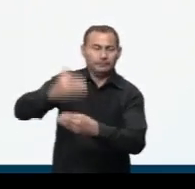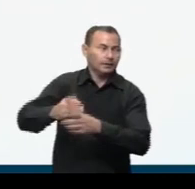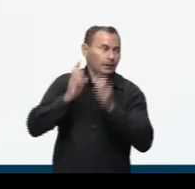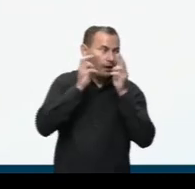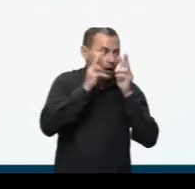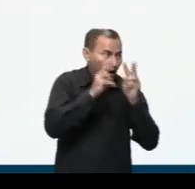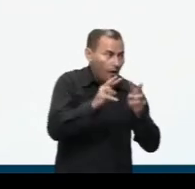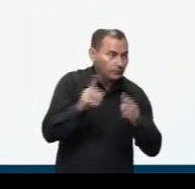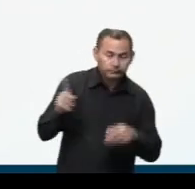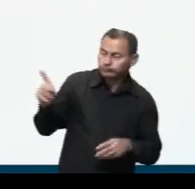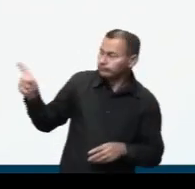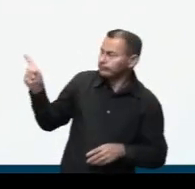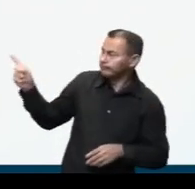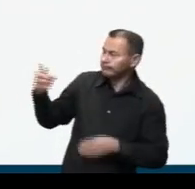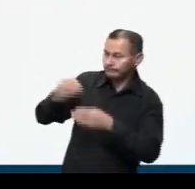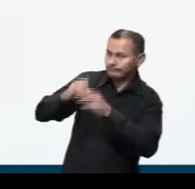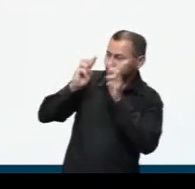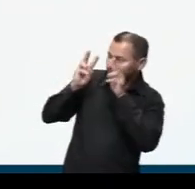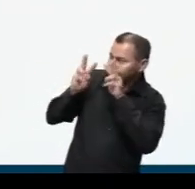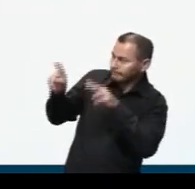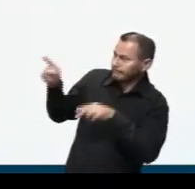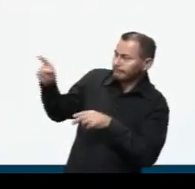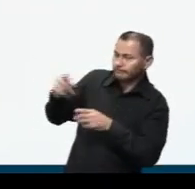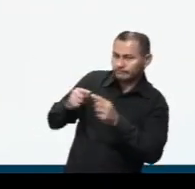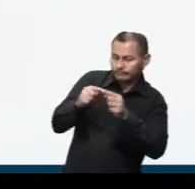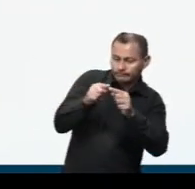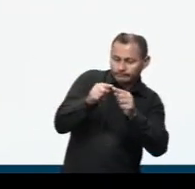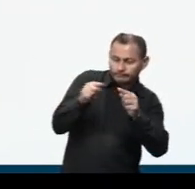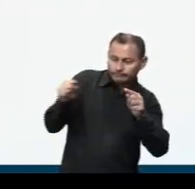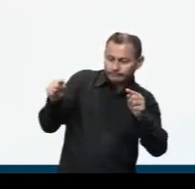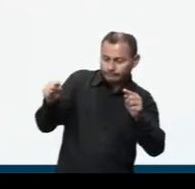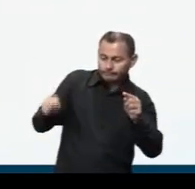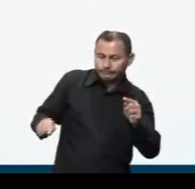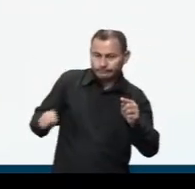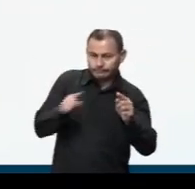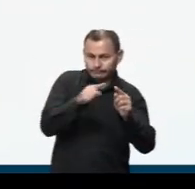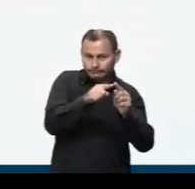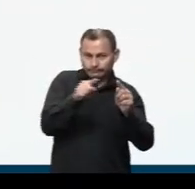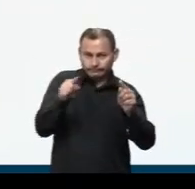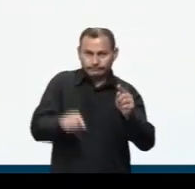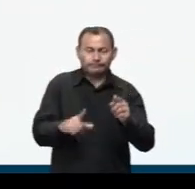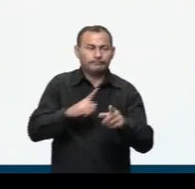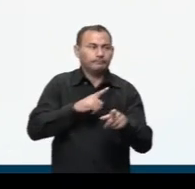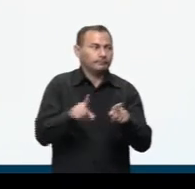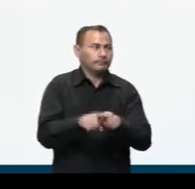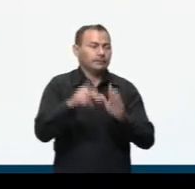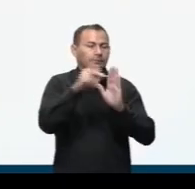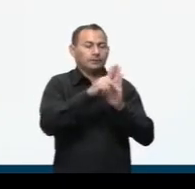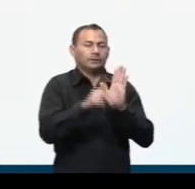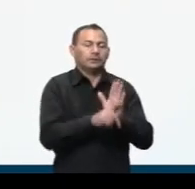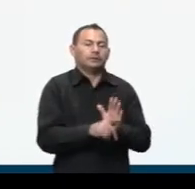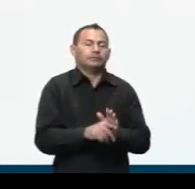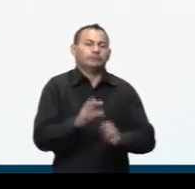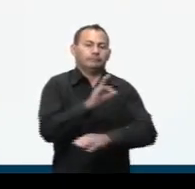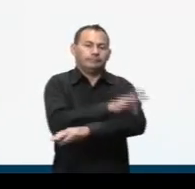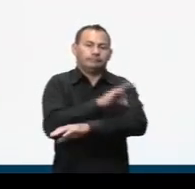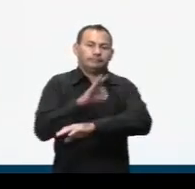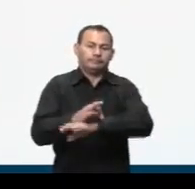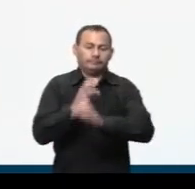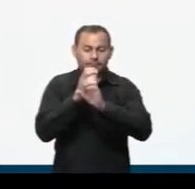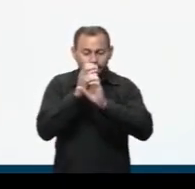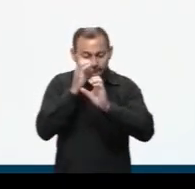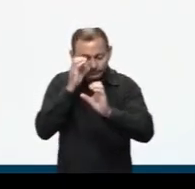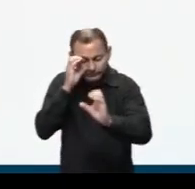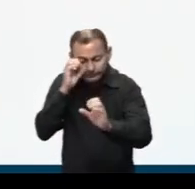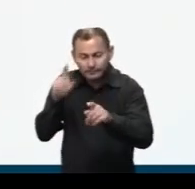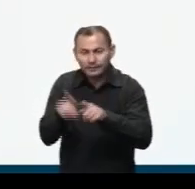né, das linhas aqui, então de acordo com o projeto estrutural, ou com o projeto arquitetônico, ou de locação, e